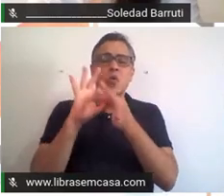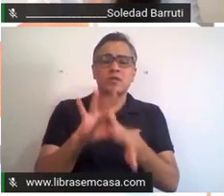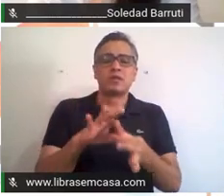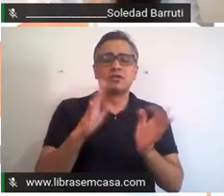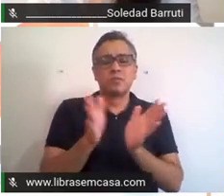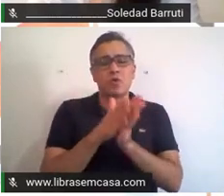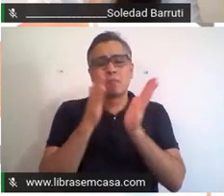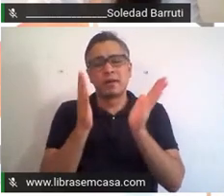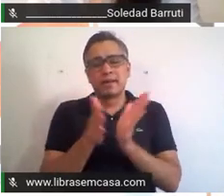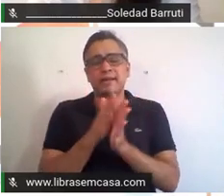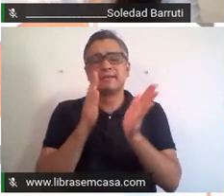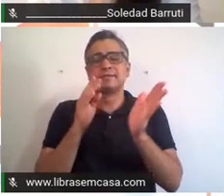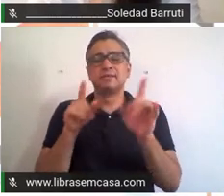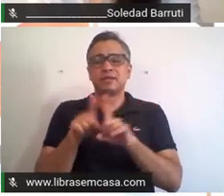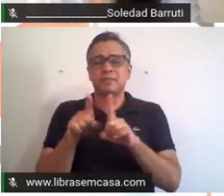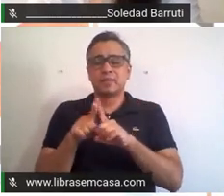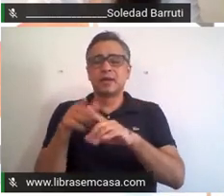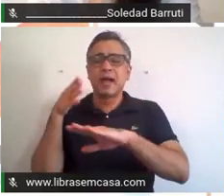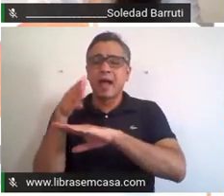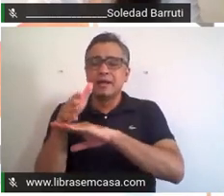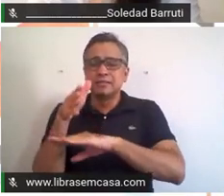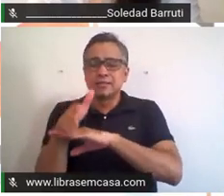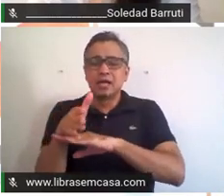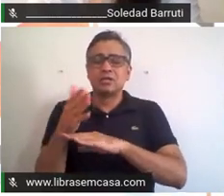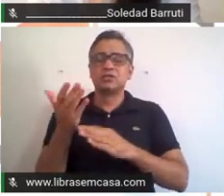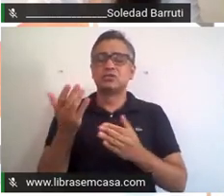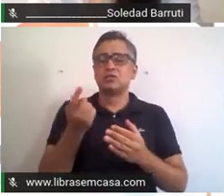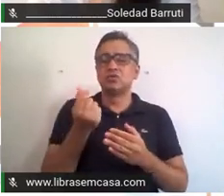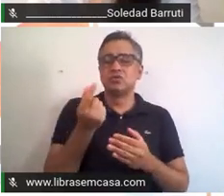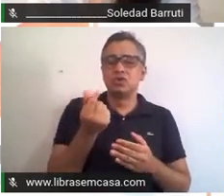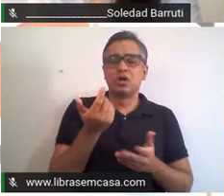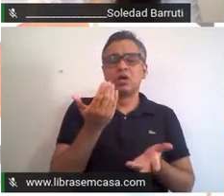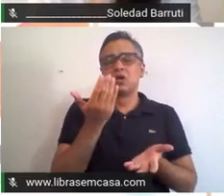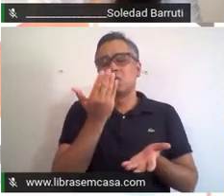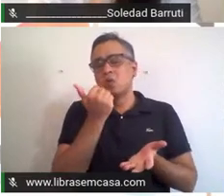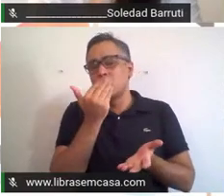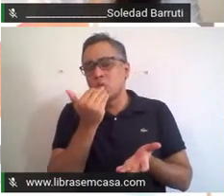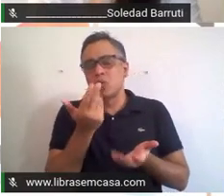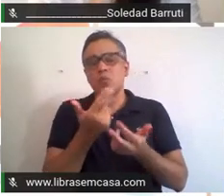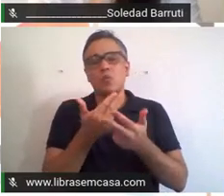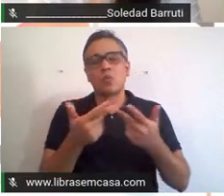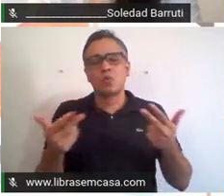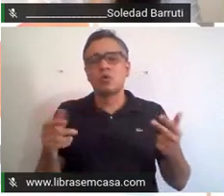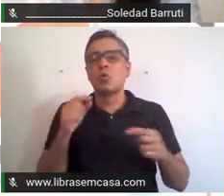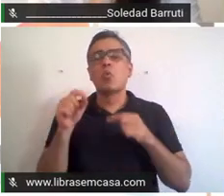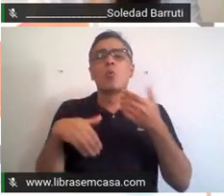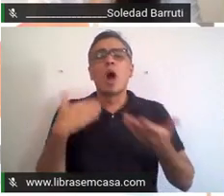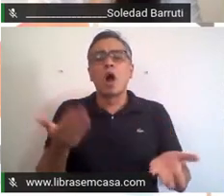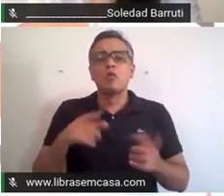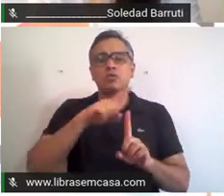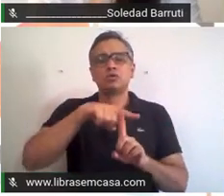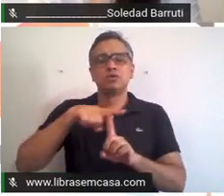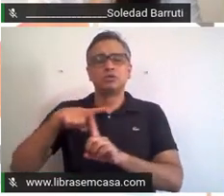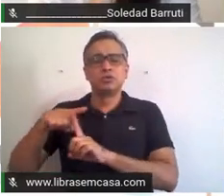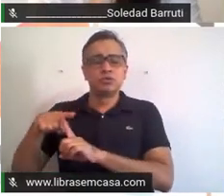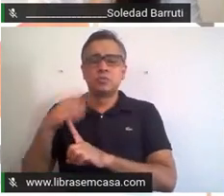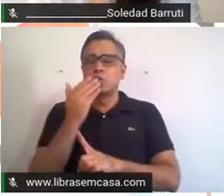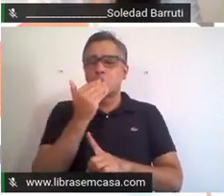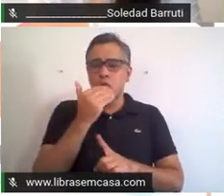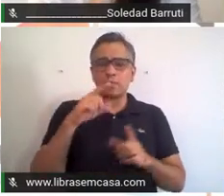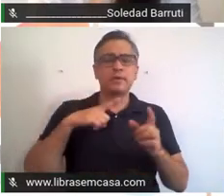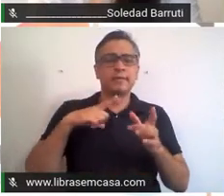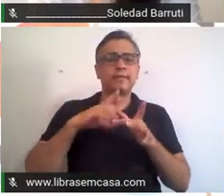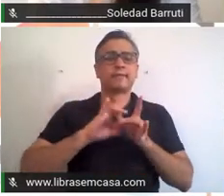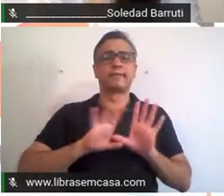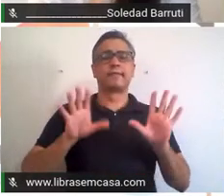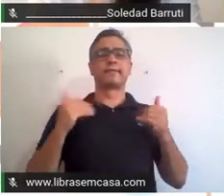né, físico e financeiro aos alimentos, tem a ver com o que tipo de alimentos estão disponíveis e onde eles estão disponíveis.